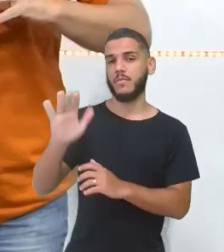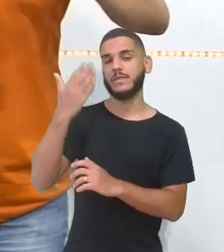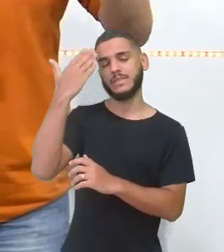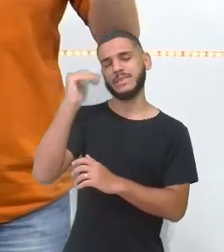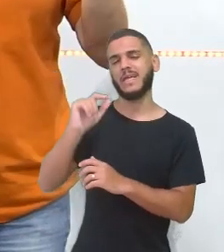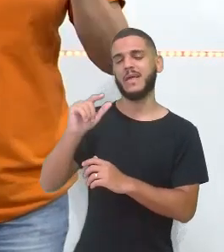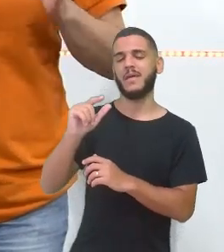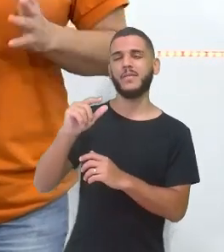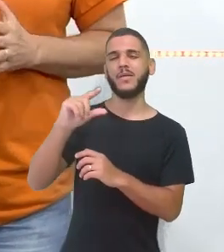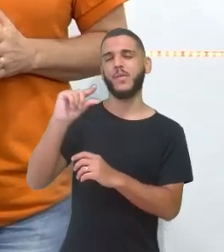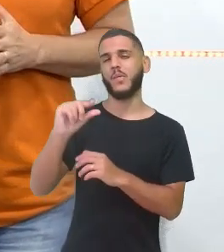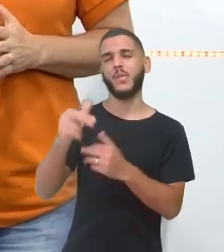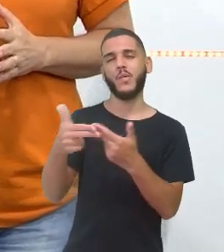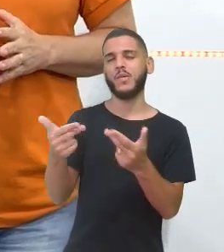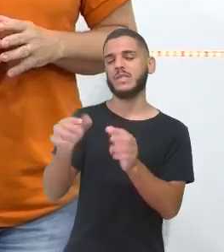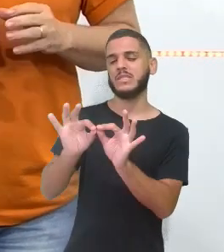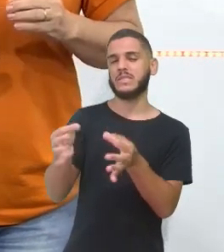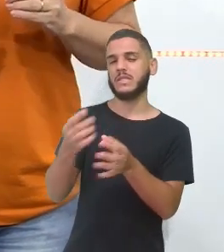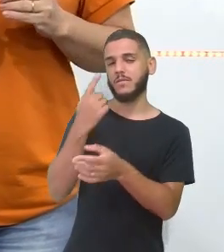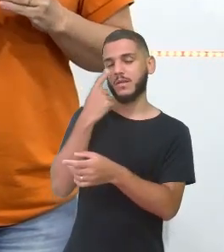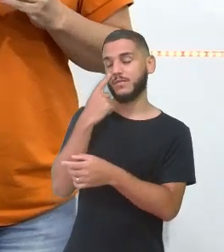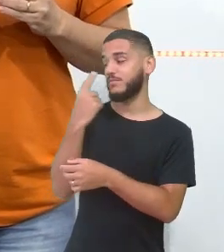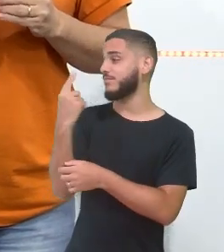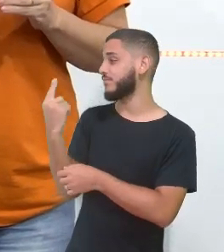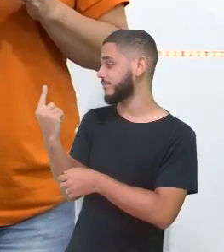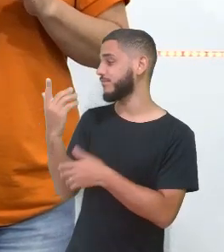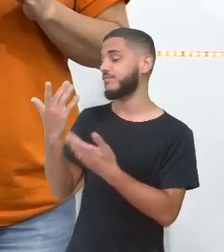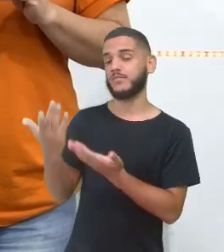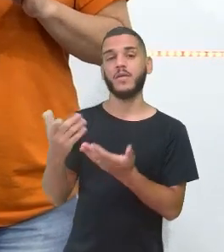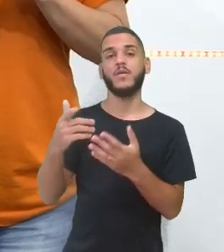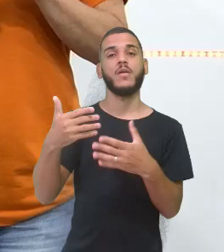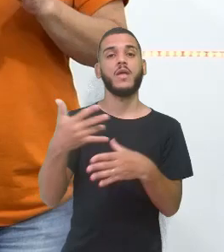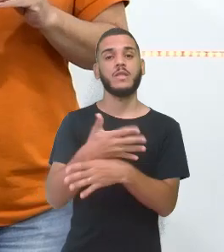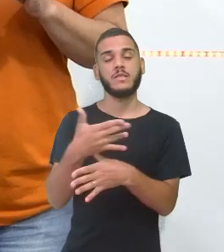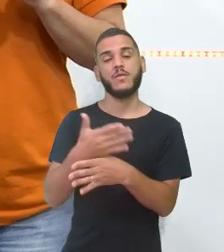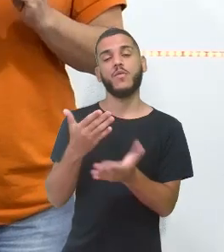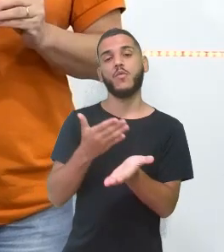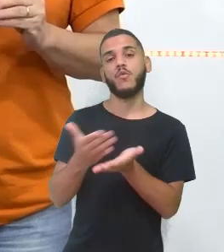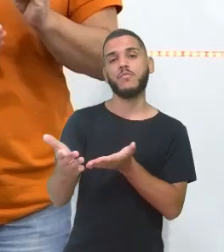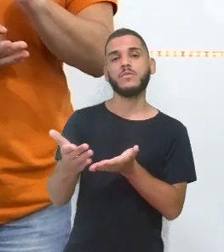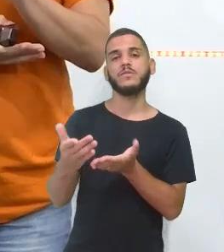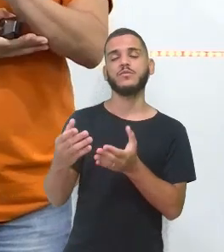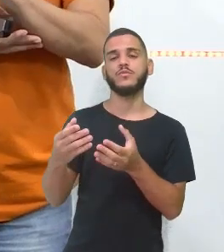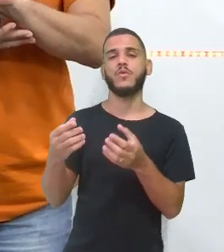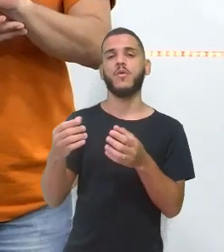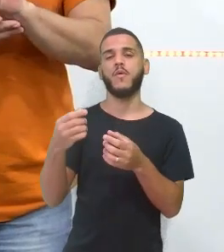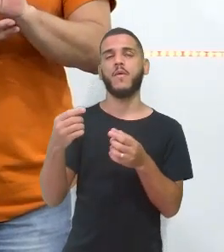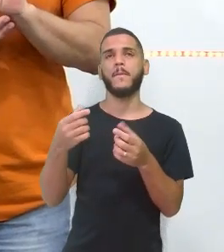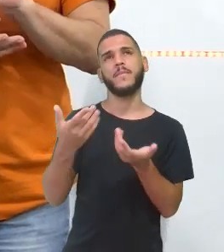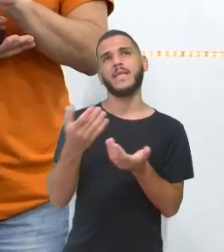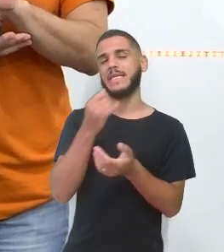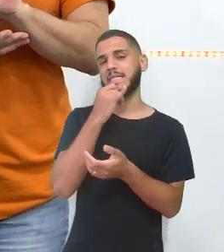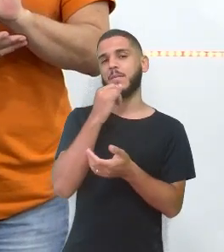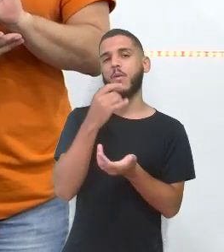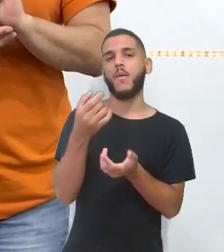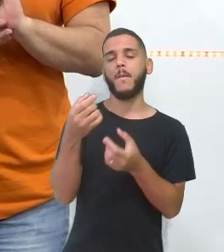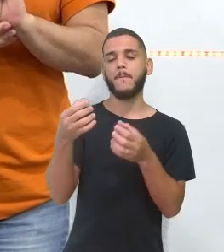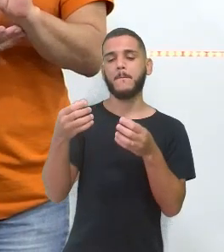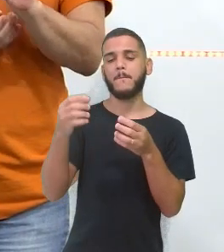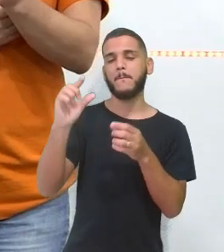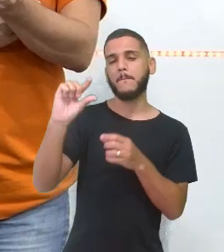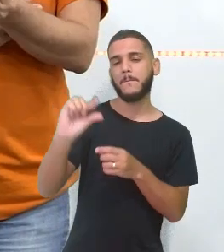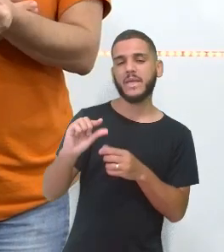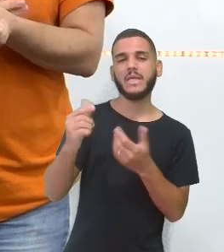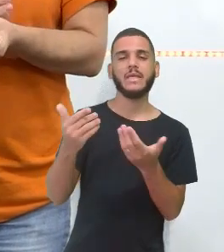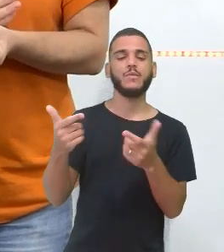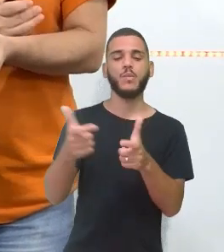sobre isso, que desde o início do ano a gente tem falado, é que Recife começou de um pequeno porto, mas importante. Veja o detalhe,